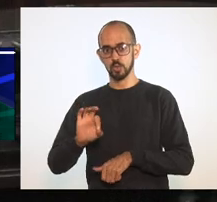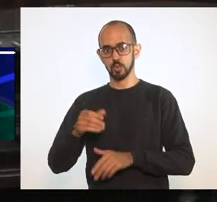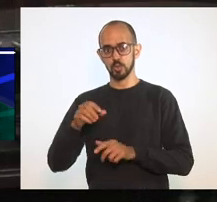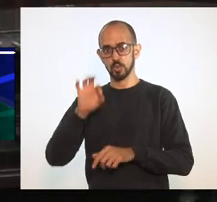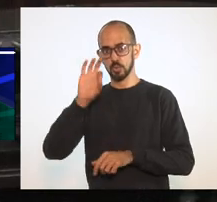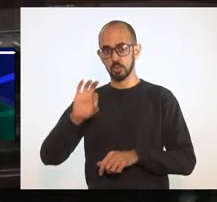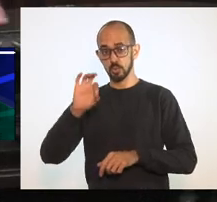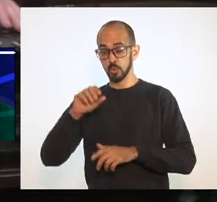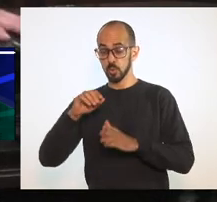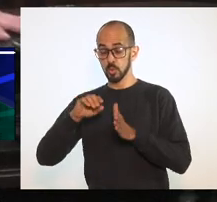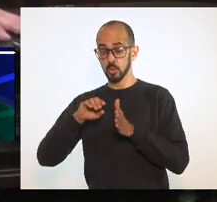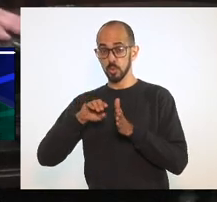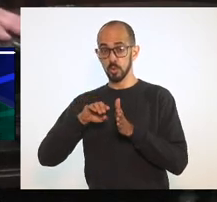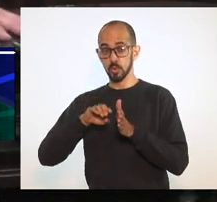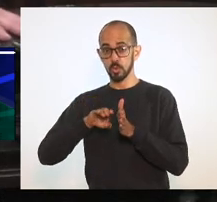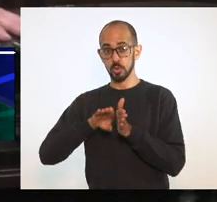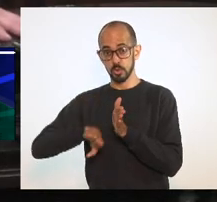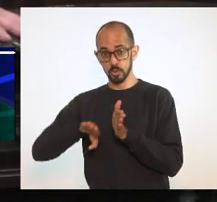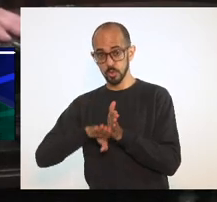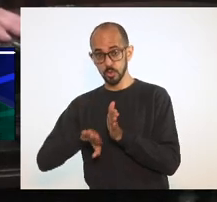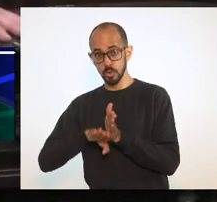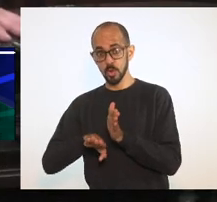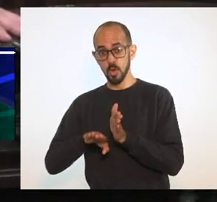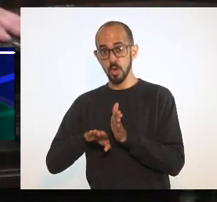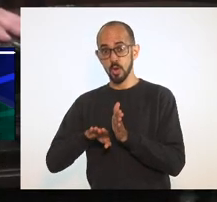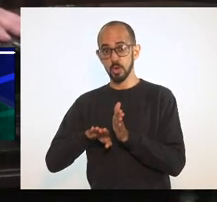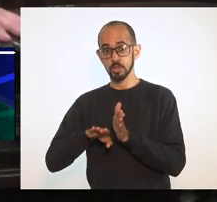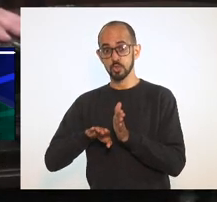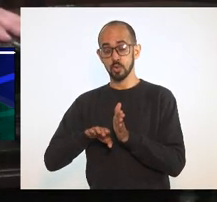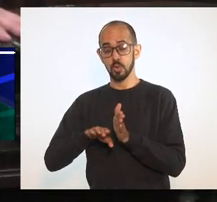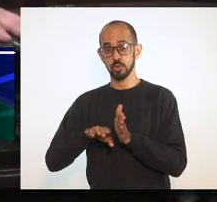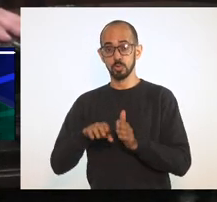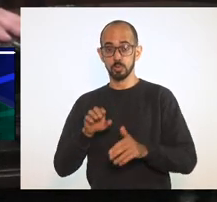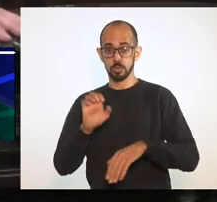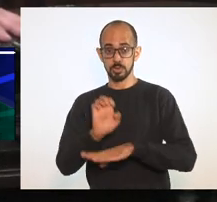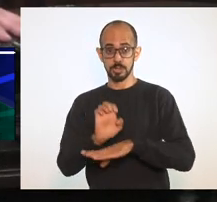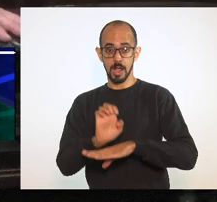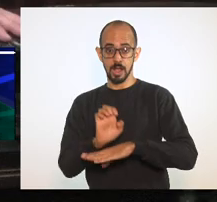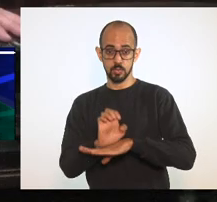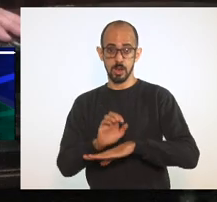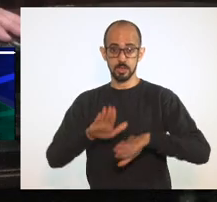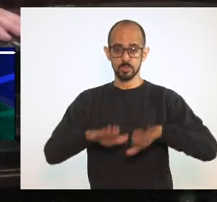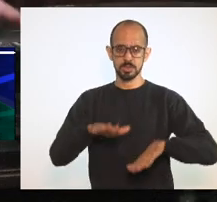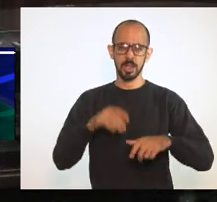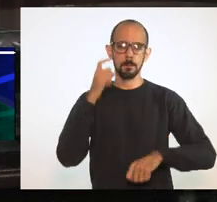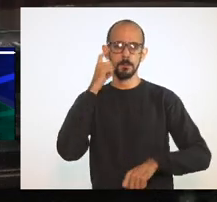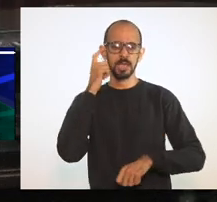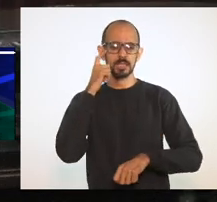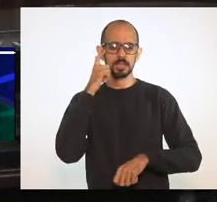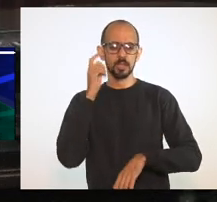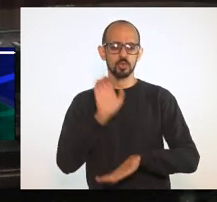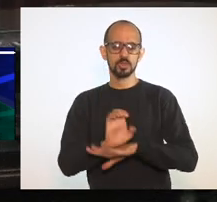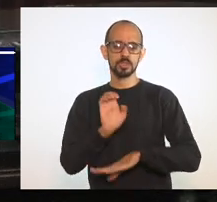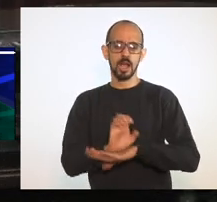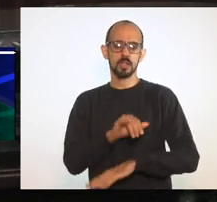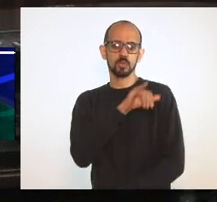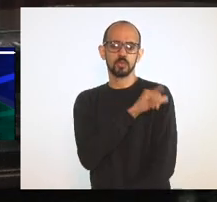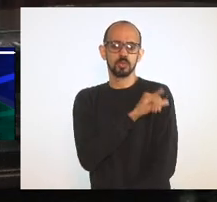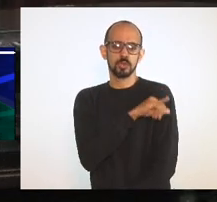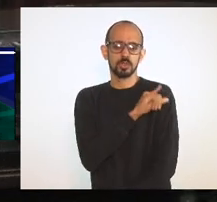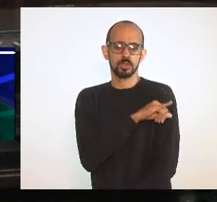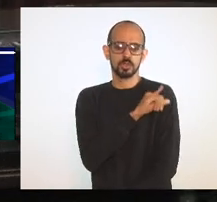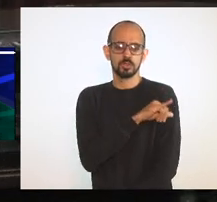vai para o Rio Previdência. Muitas das vezes se pensa que o Estado do Rio de Janeiro é o filho bastardo